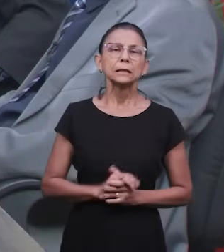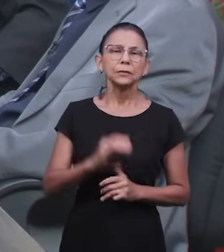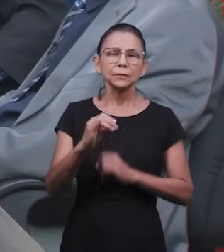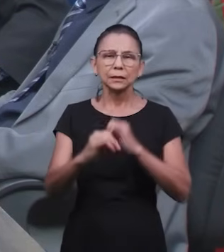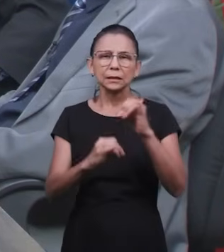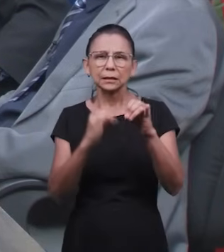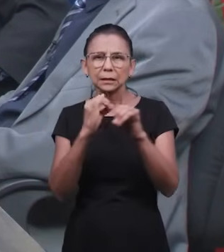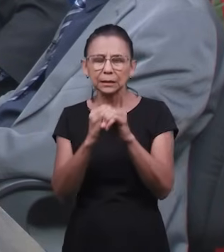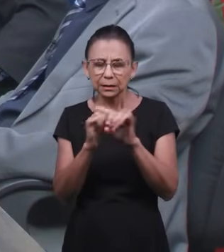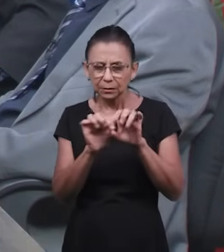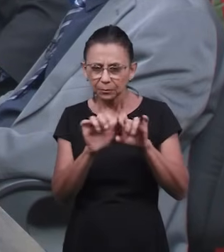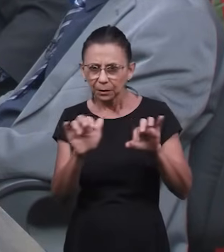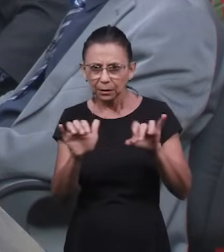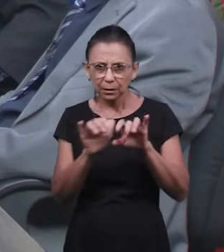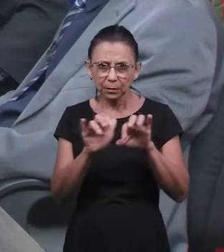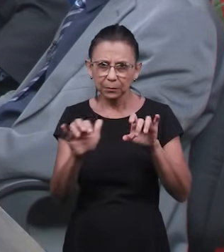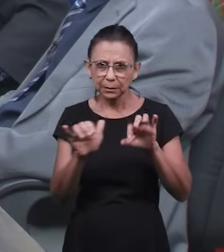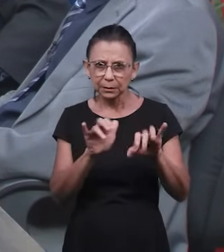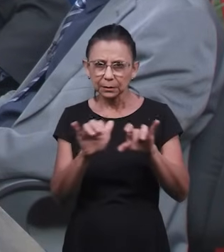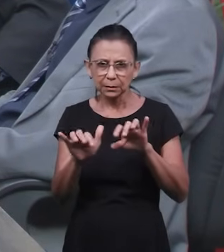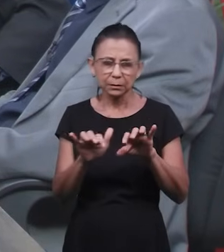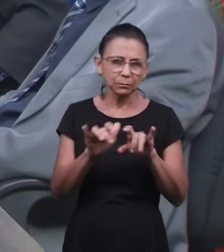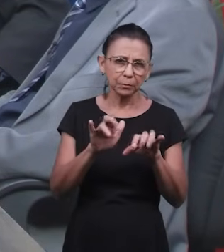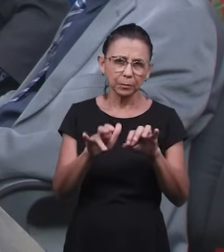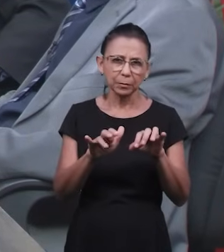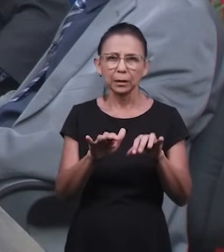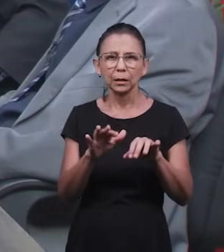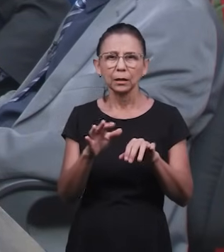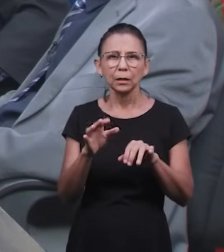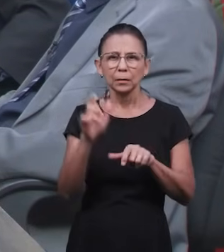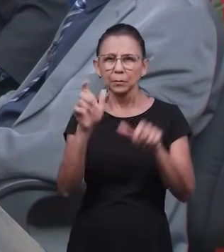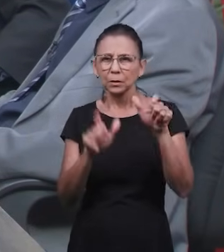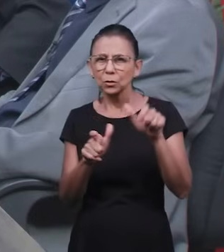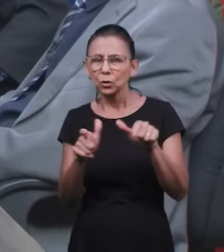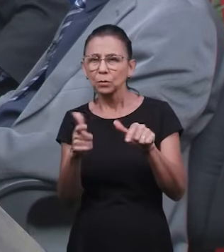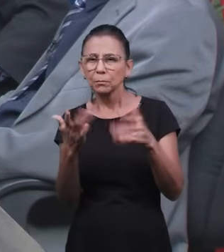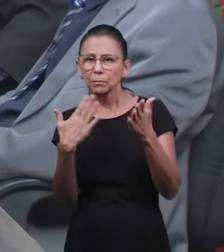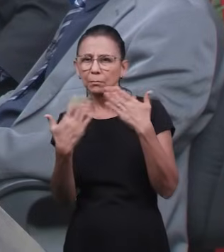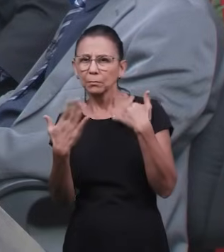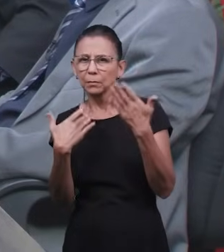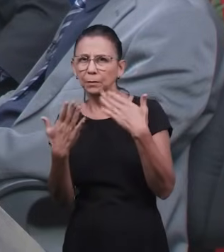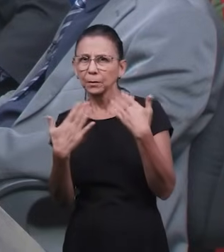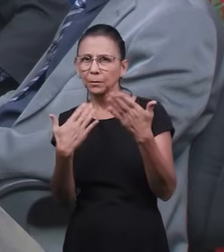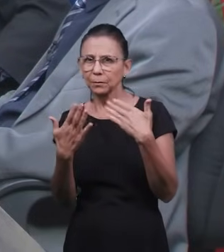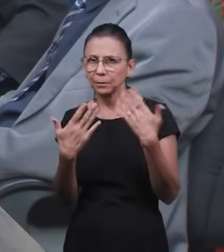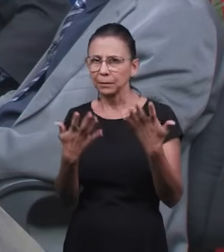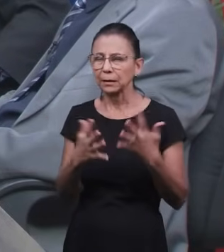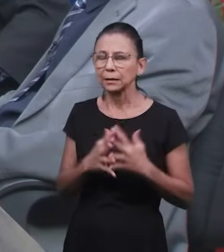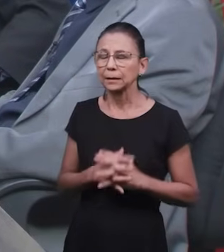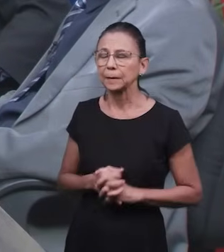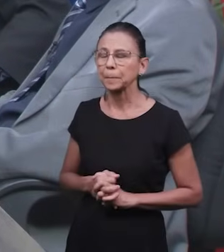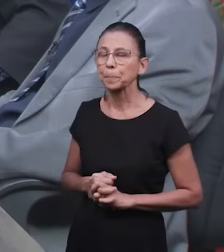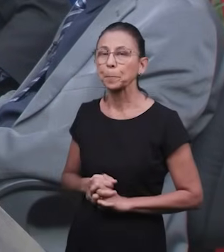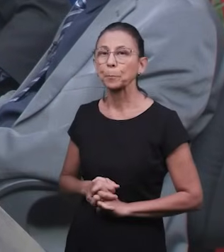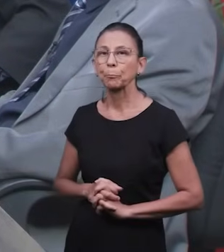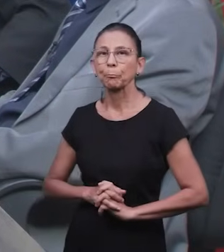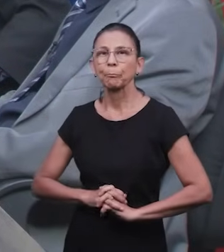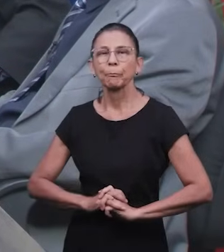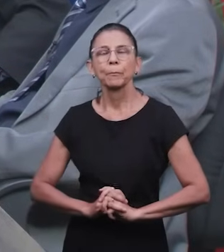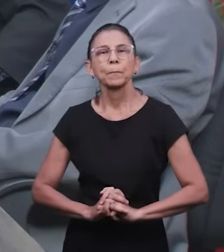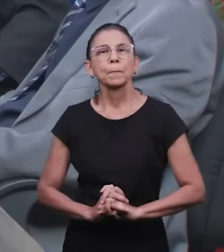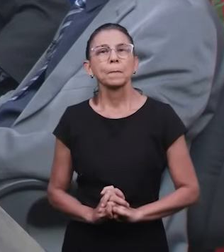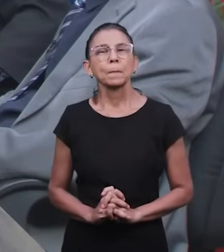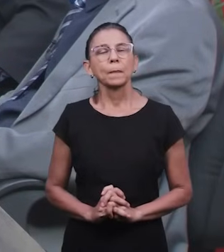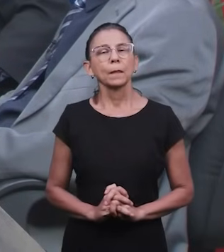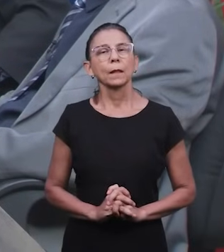na internet alguém para poder conversar. E até conversávamos aqui agora há pouco